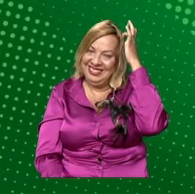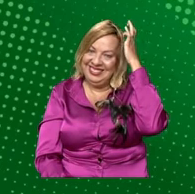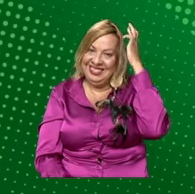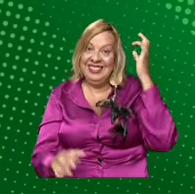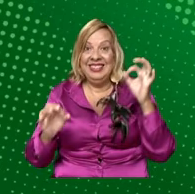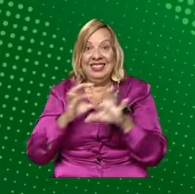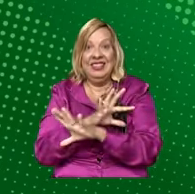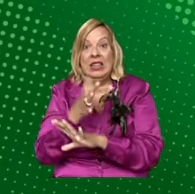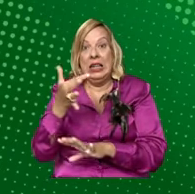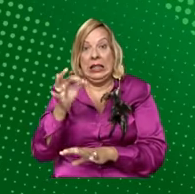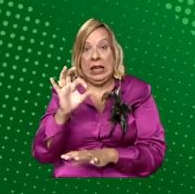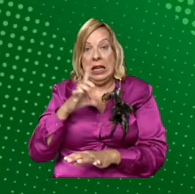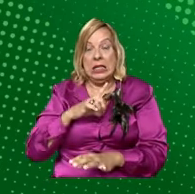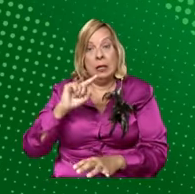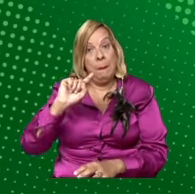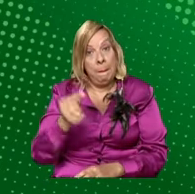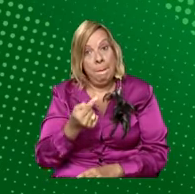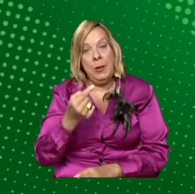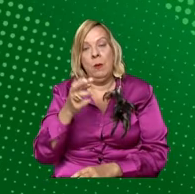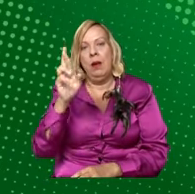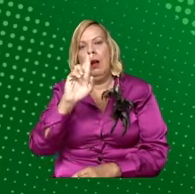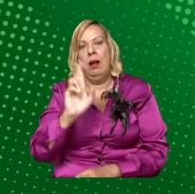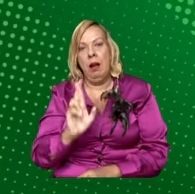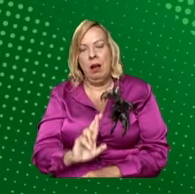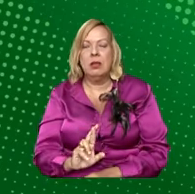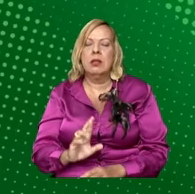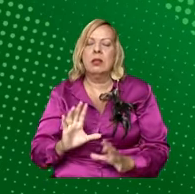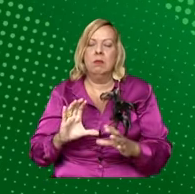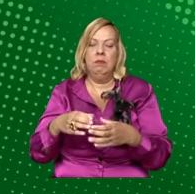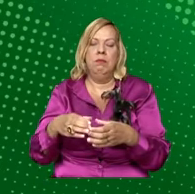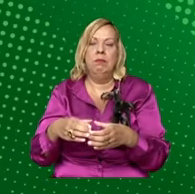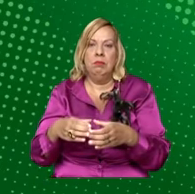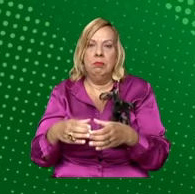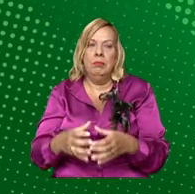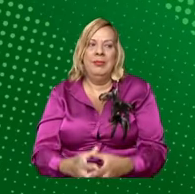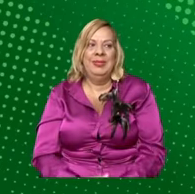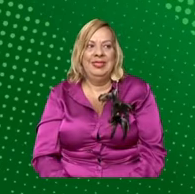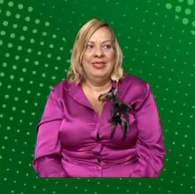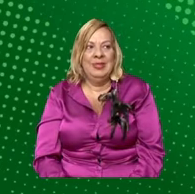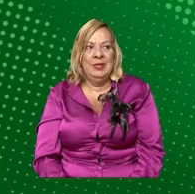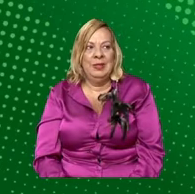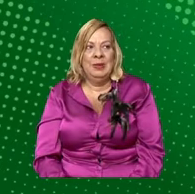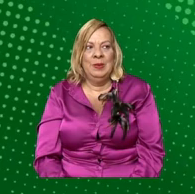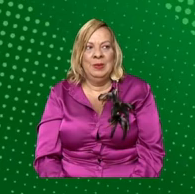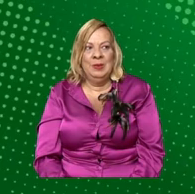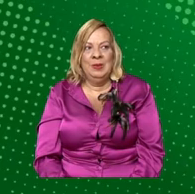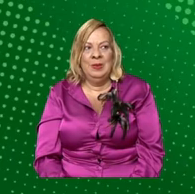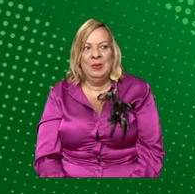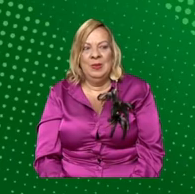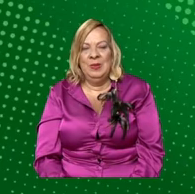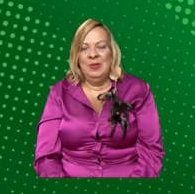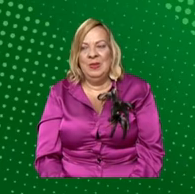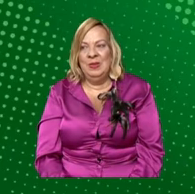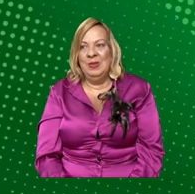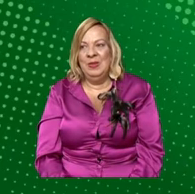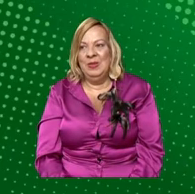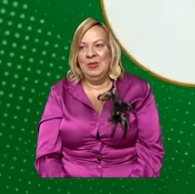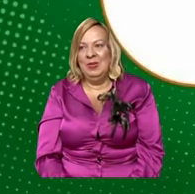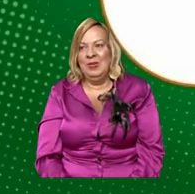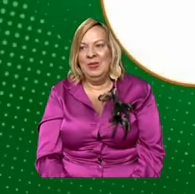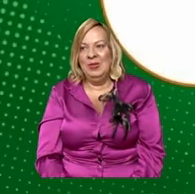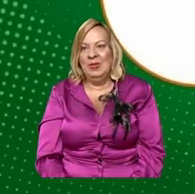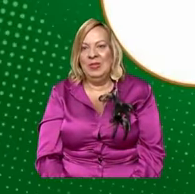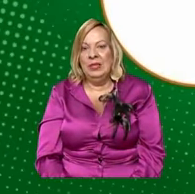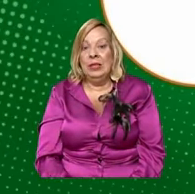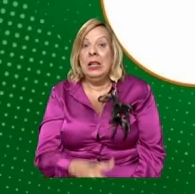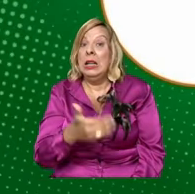esse time de maravilhosos contemplados. E festa bonita, minha gente.